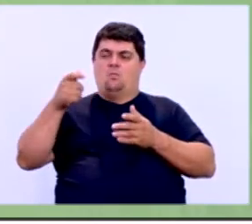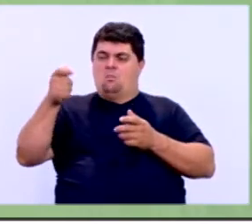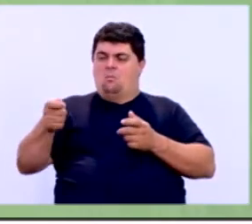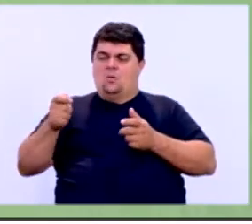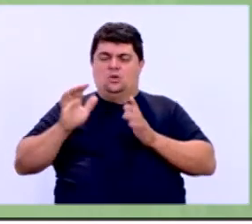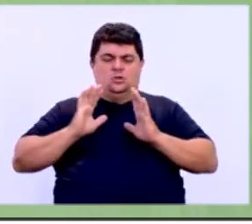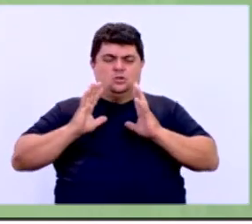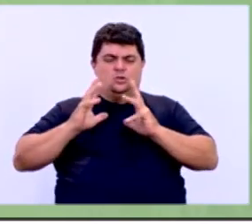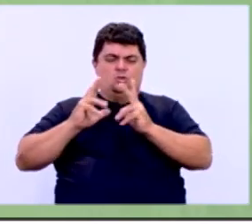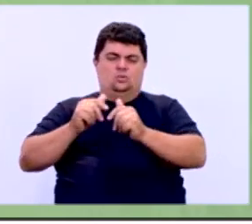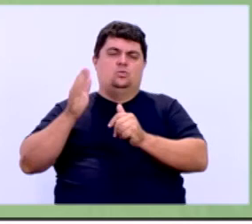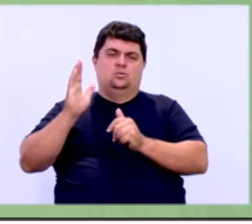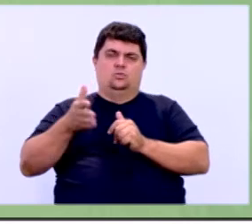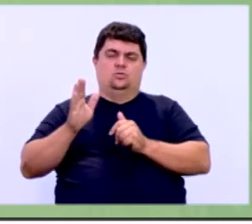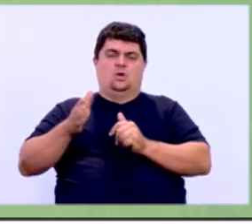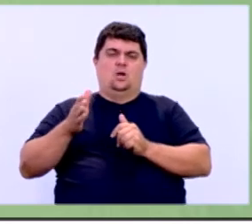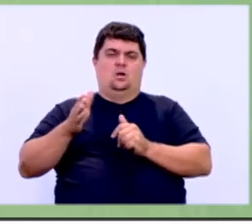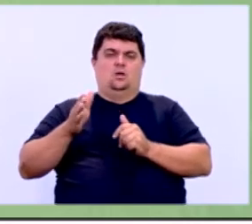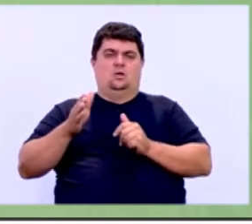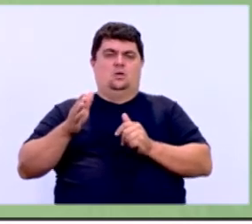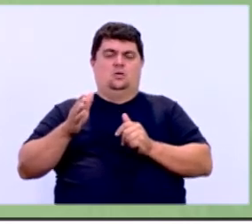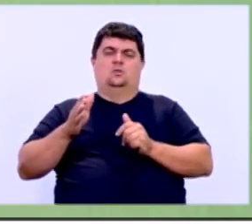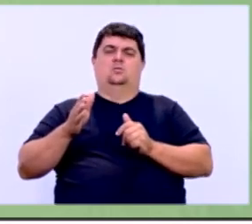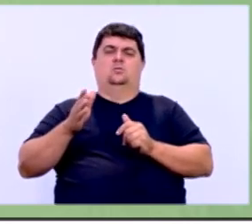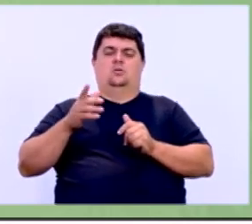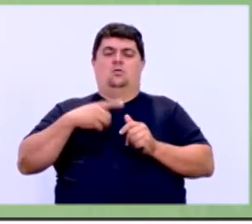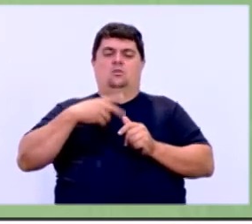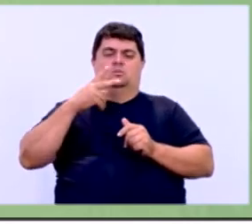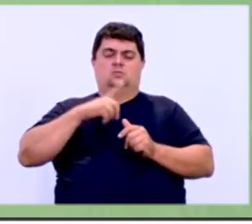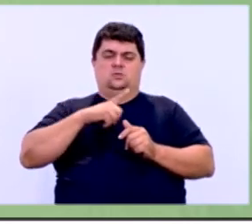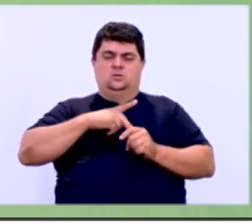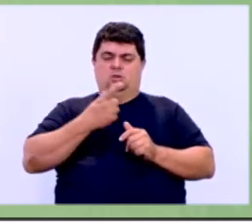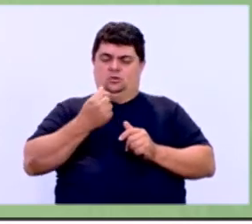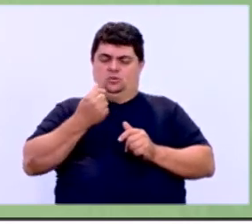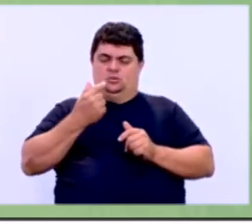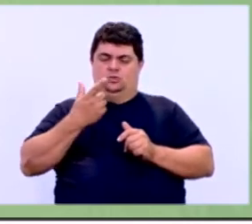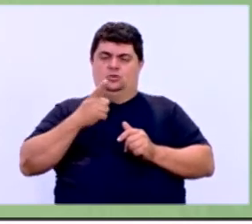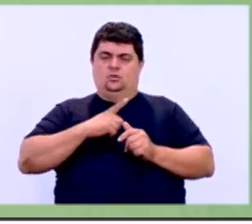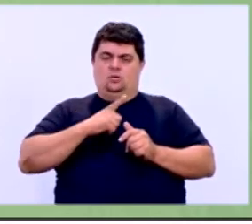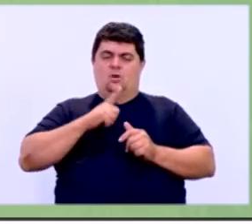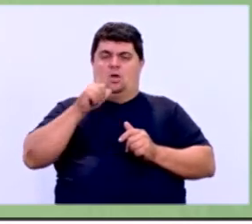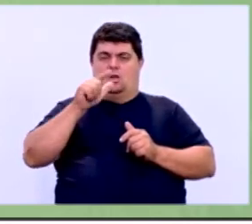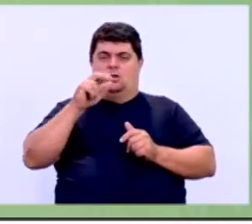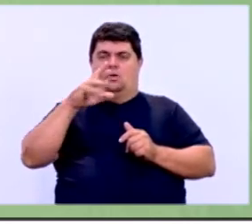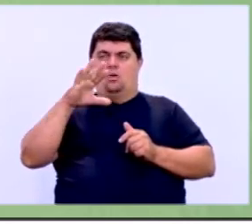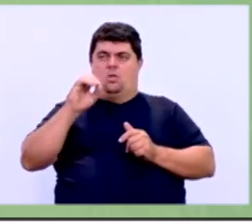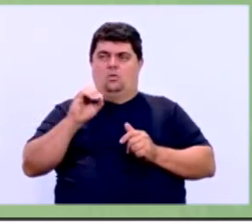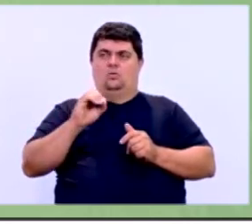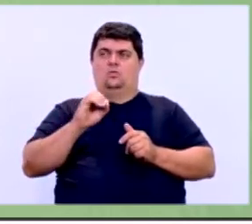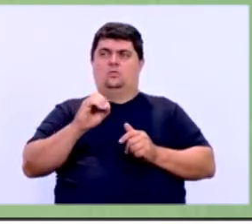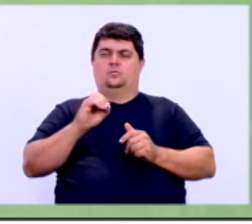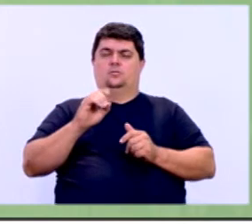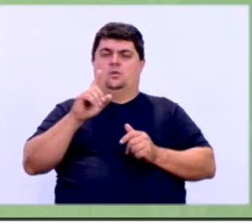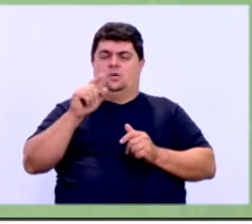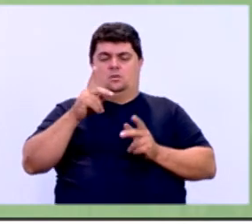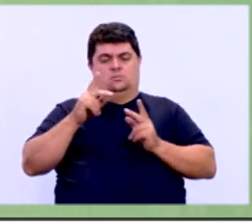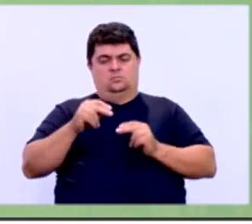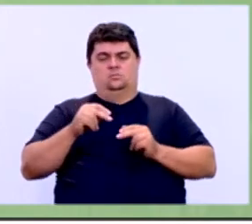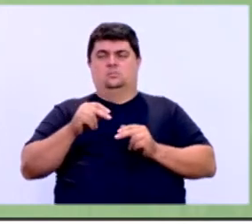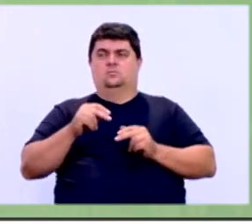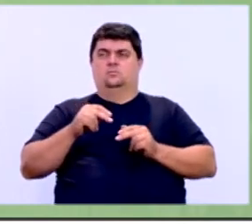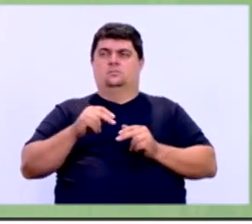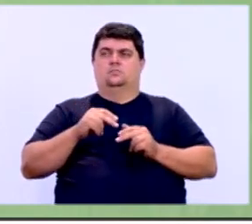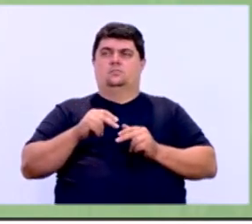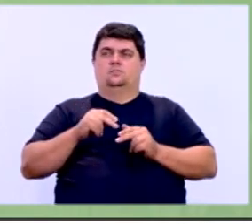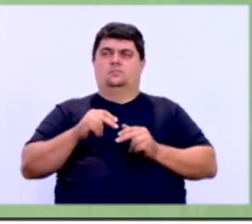eu contabilizei o que entrou e o que saiu, me sobrou o lucro, né? E é justamente isso,